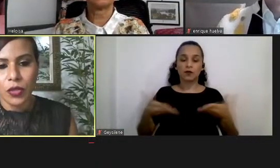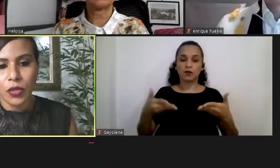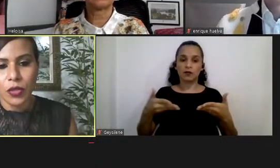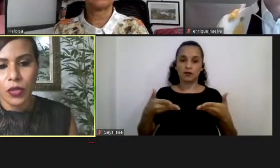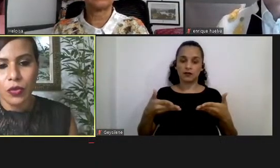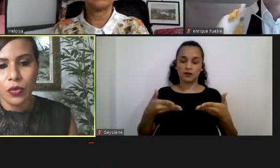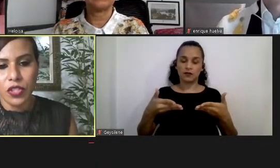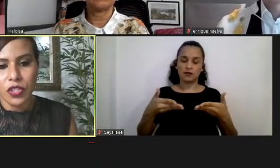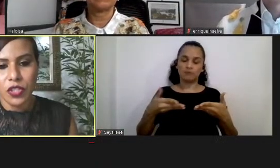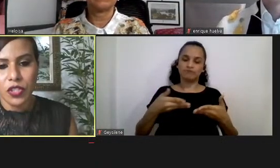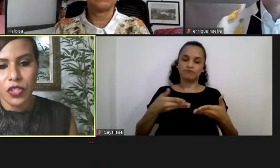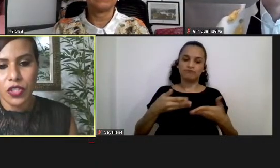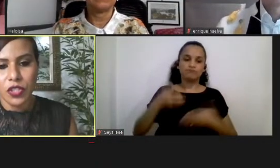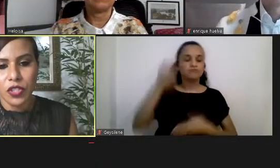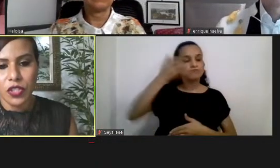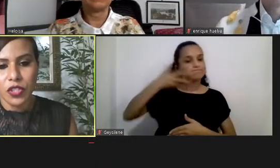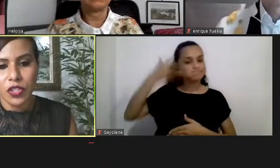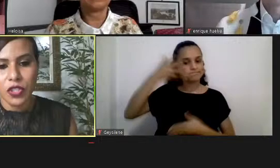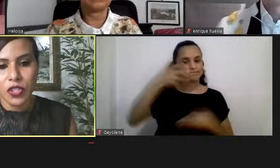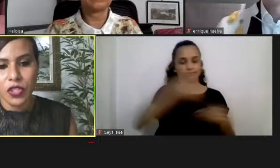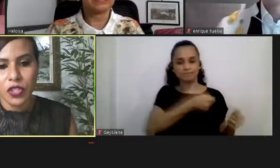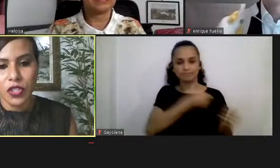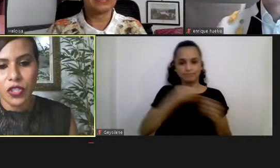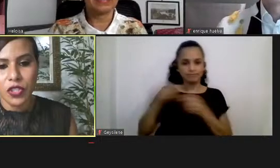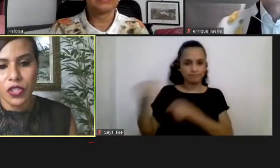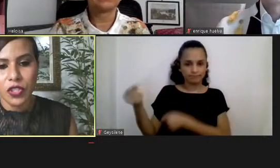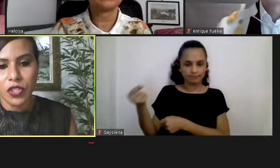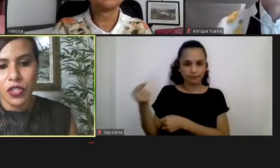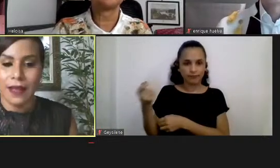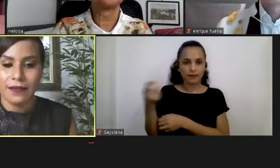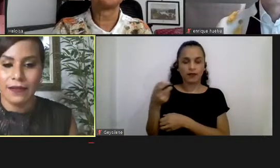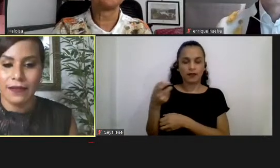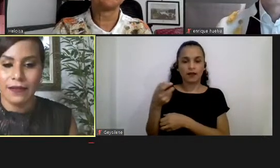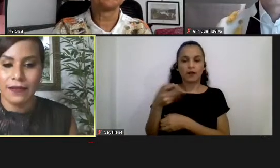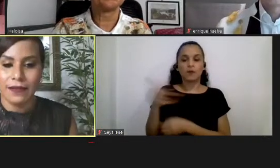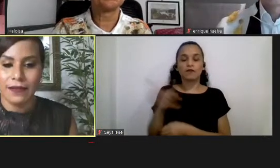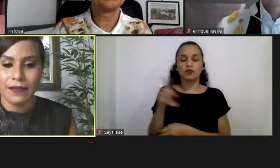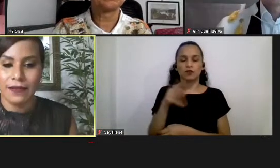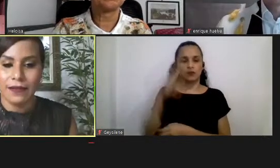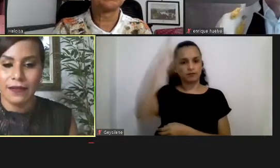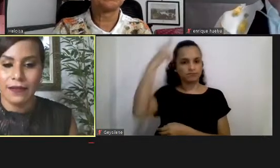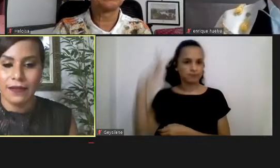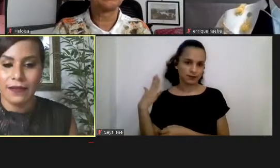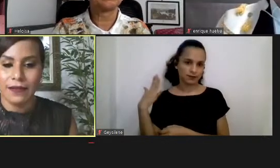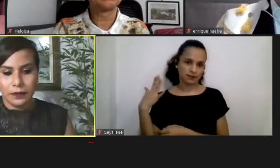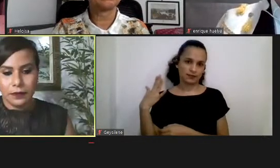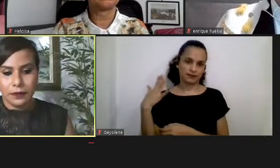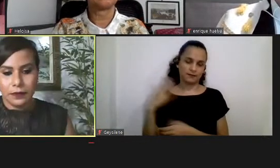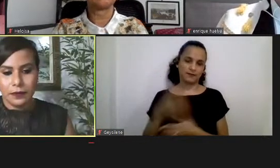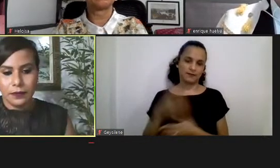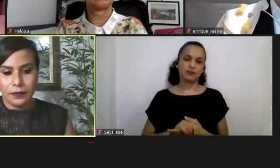diretora do Instituto da Universidade, a professora Rosana Naves.